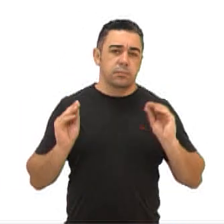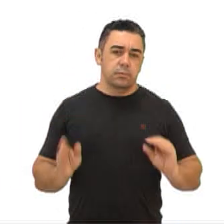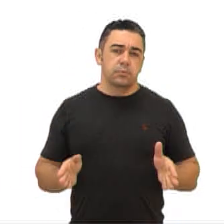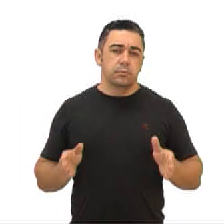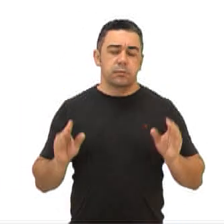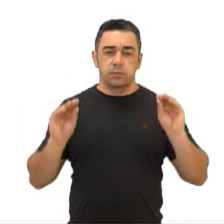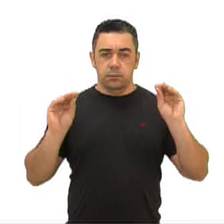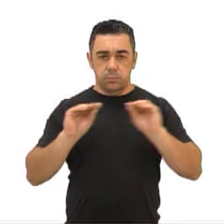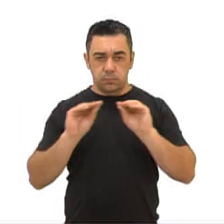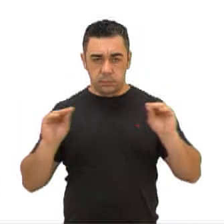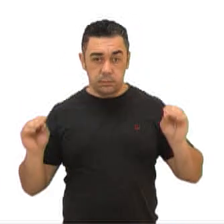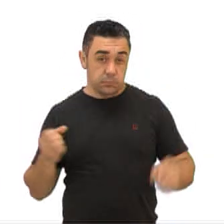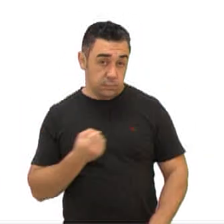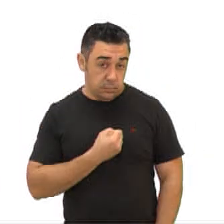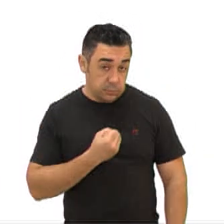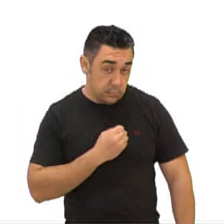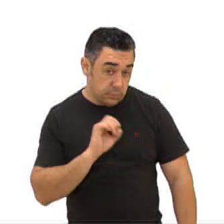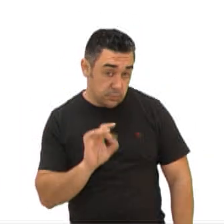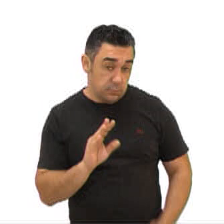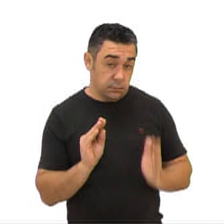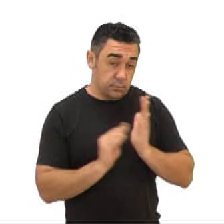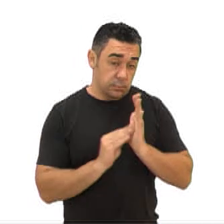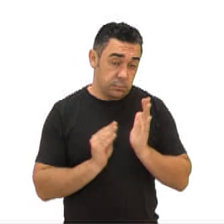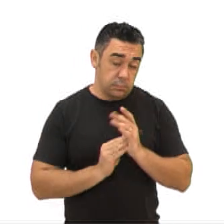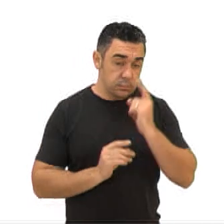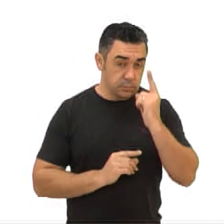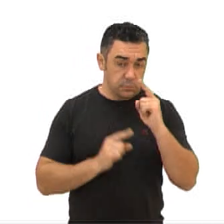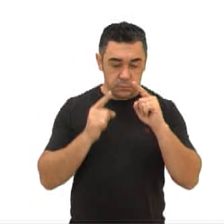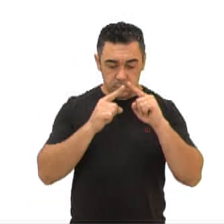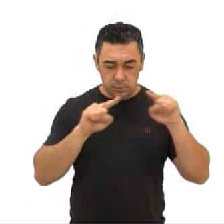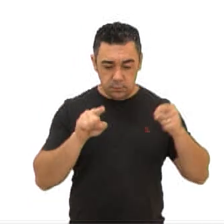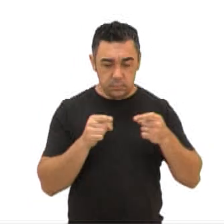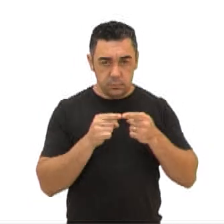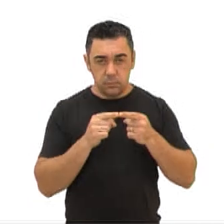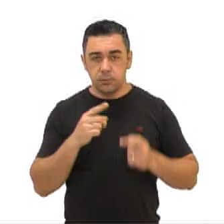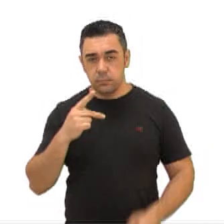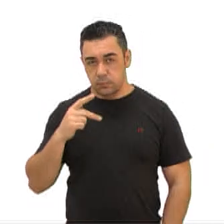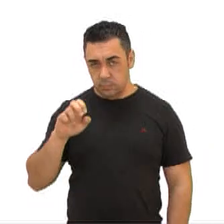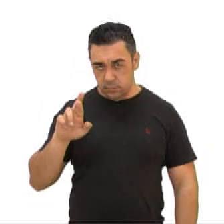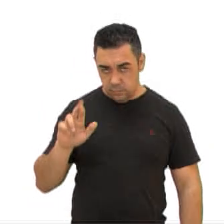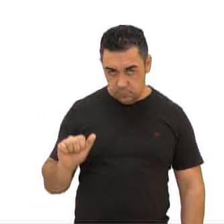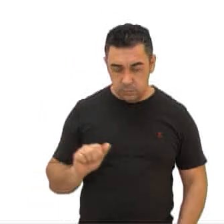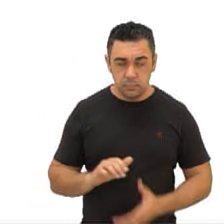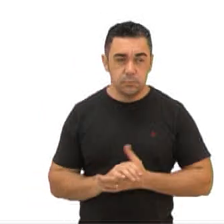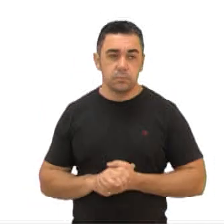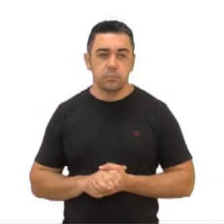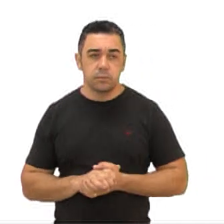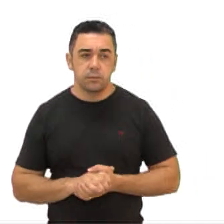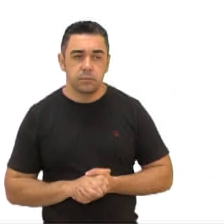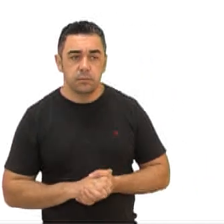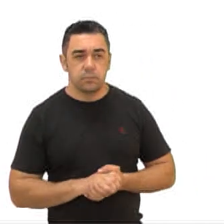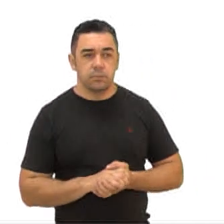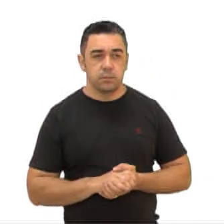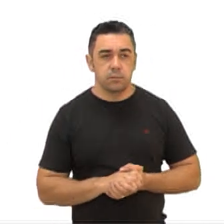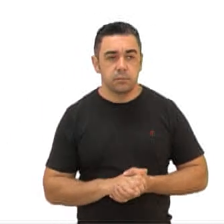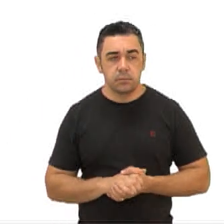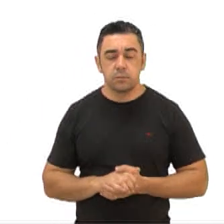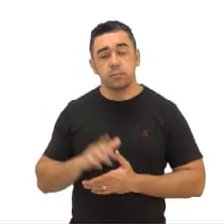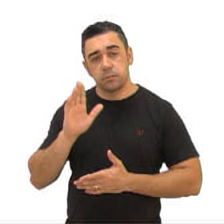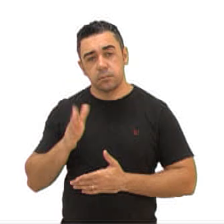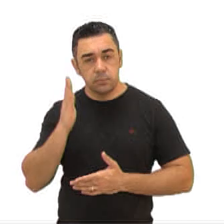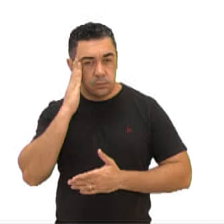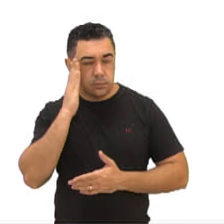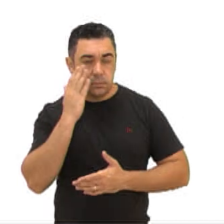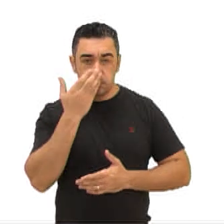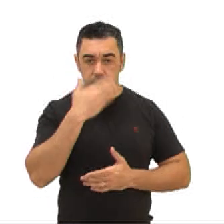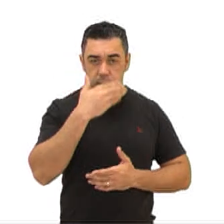parte numérica, exceto a da pera. Então você tendo a parte numérica da maçã,